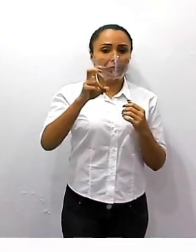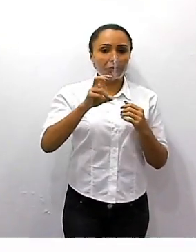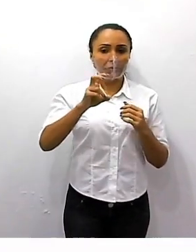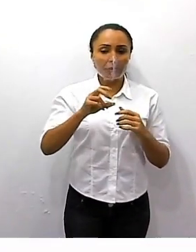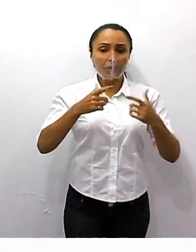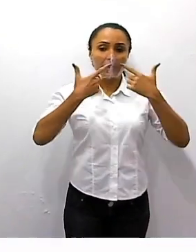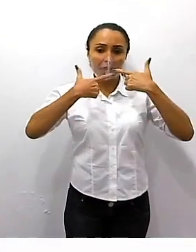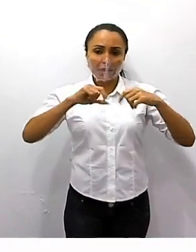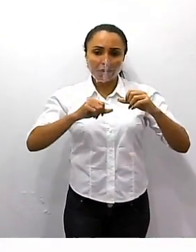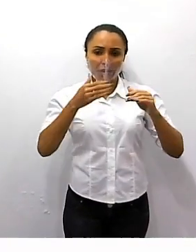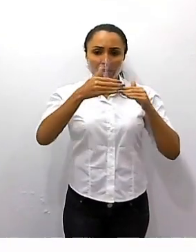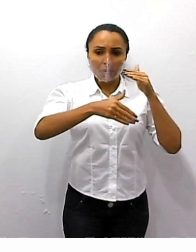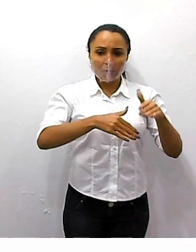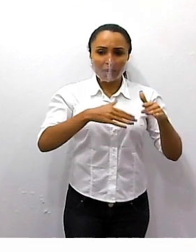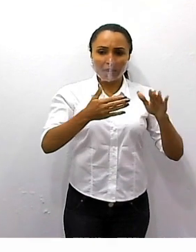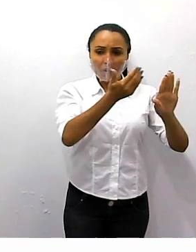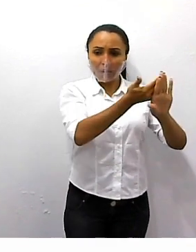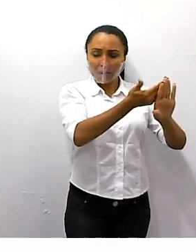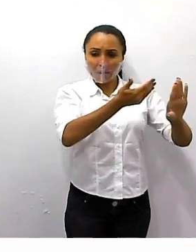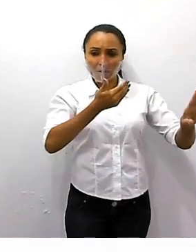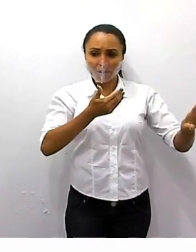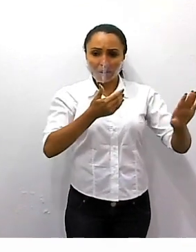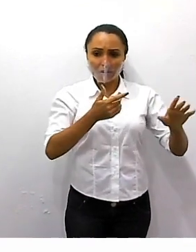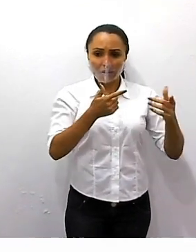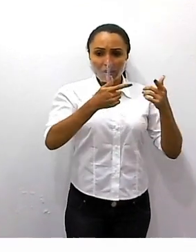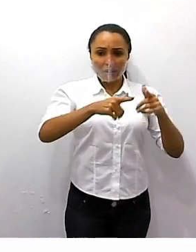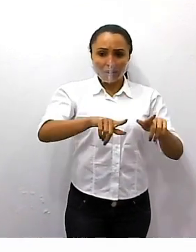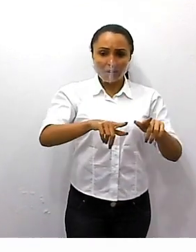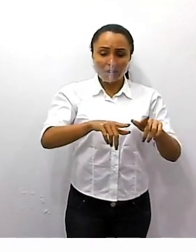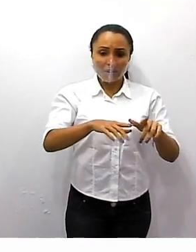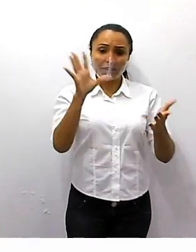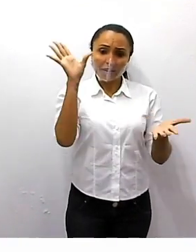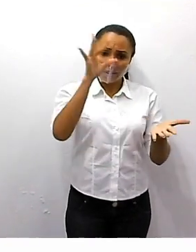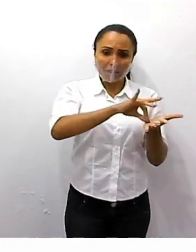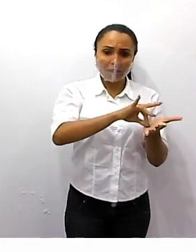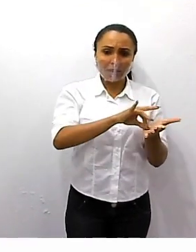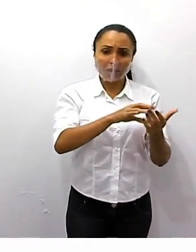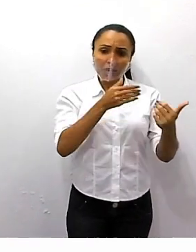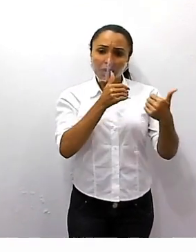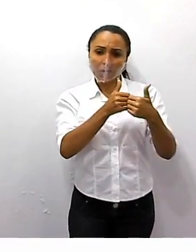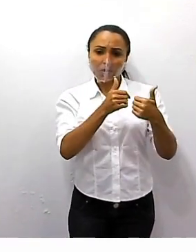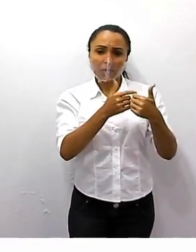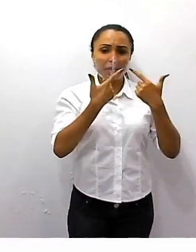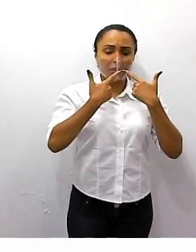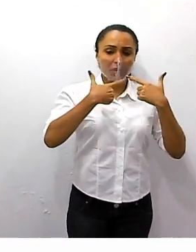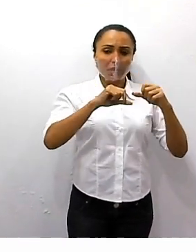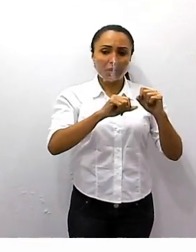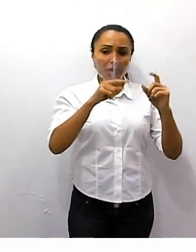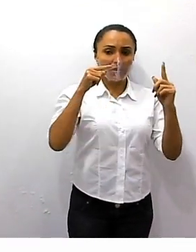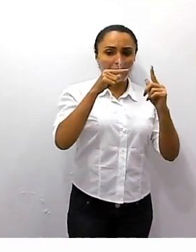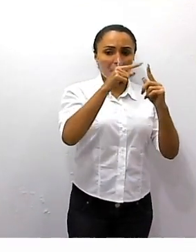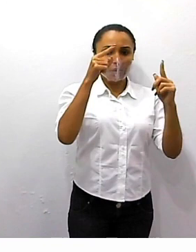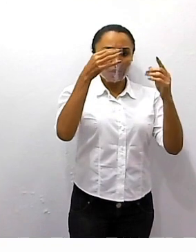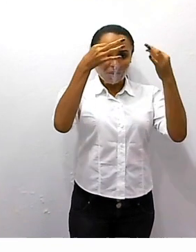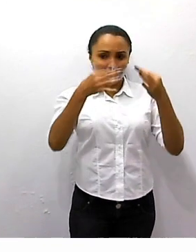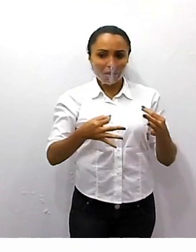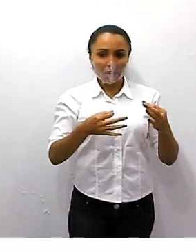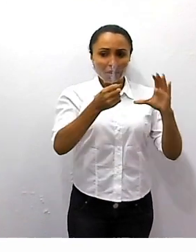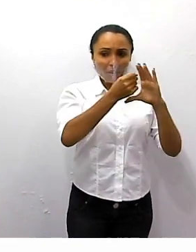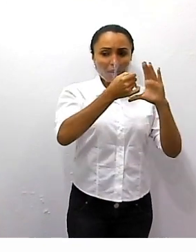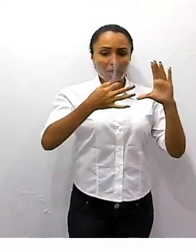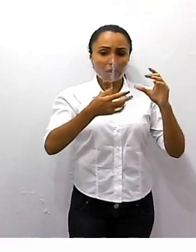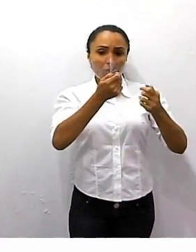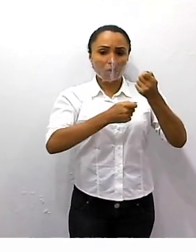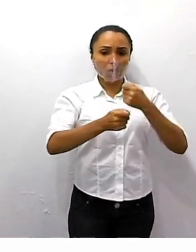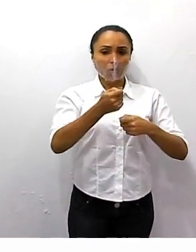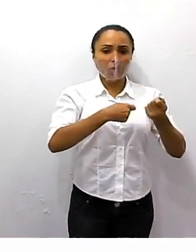seus poemas afasta-se da linha surrealista, aproximando-se de uma linguagem direta, exata, caracterizada